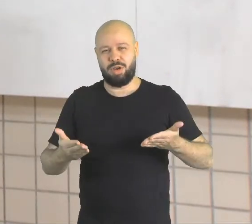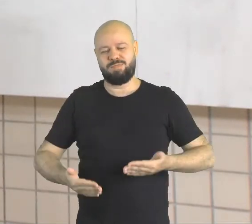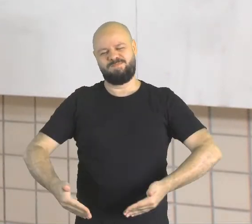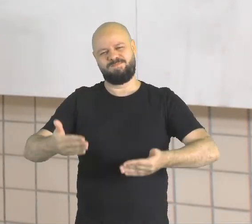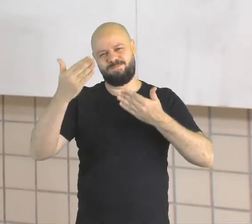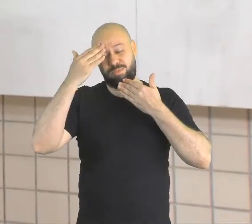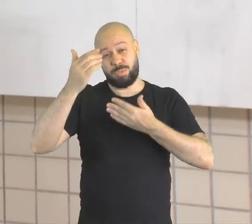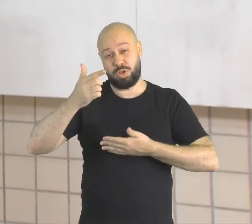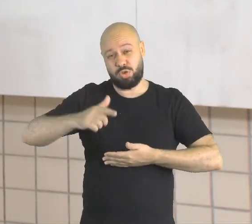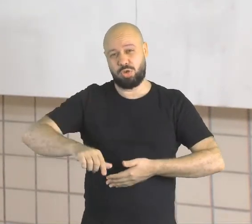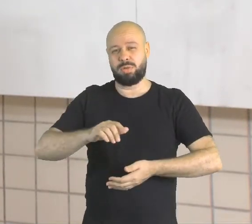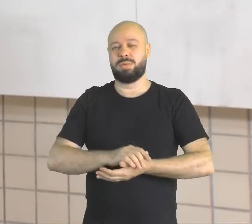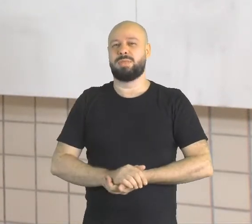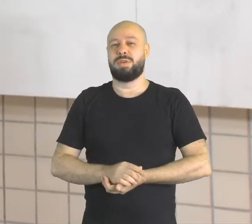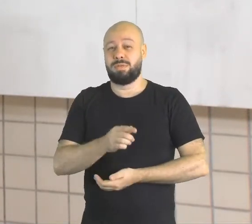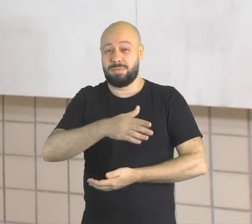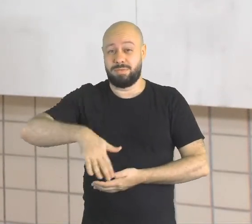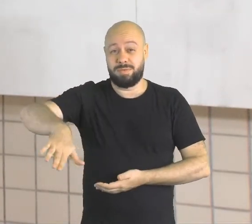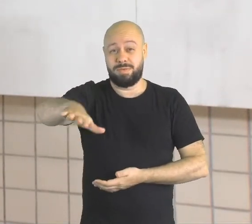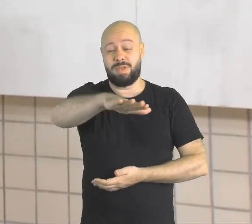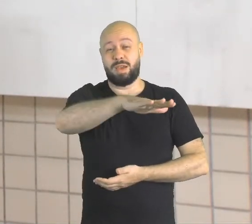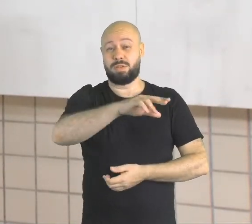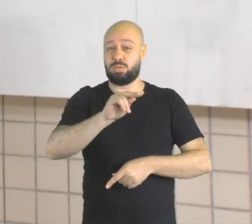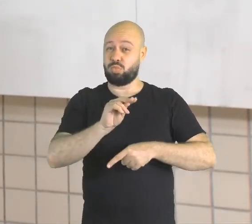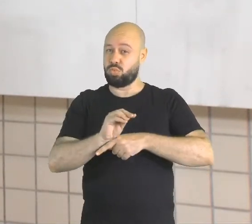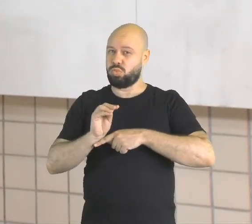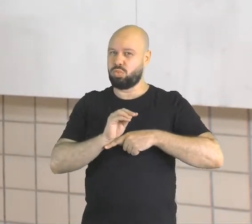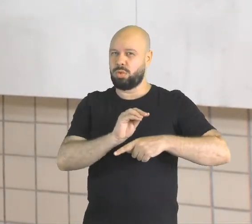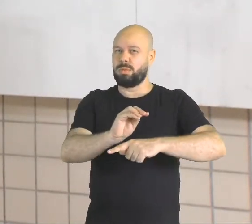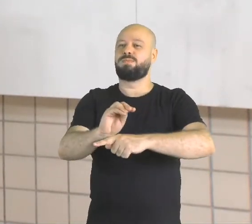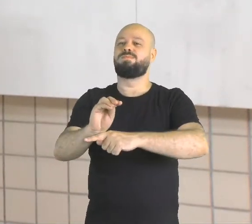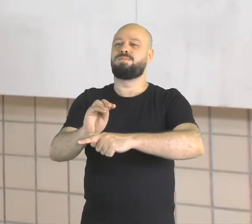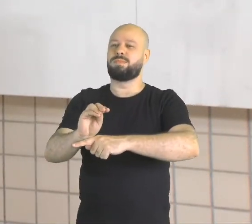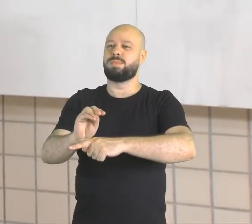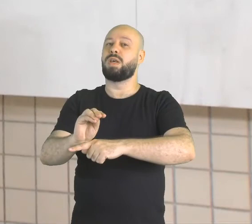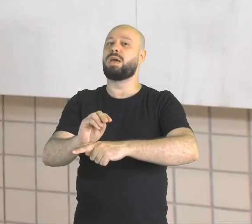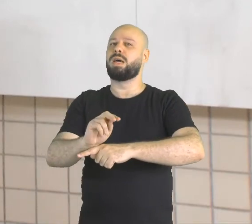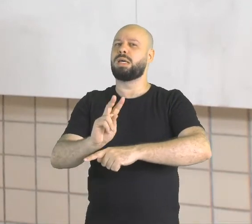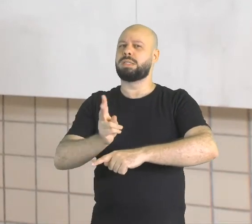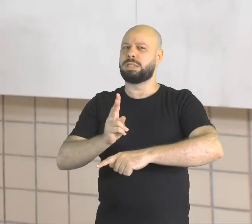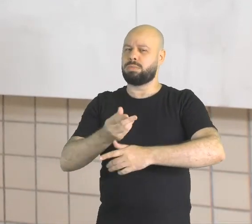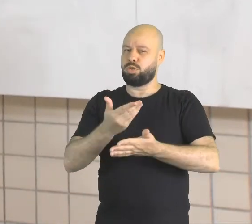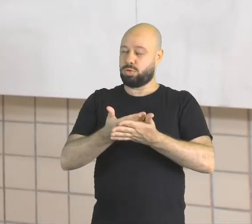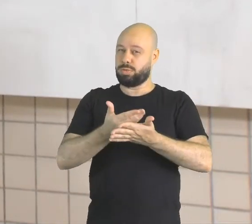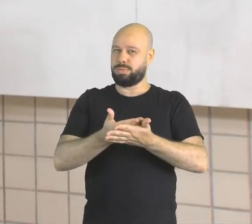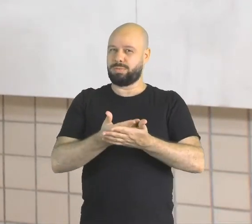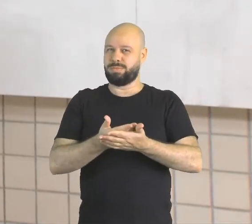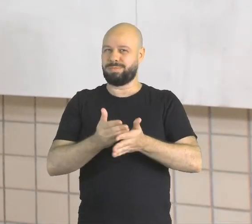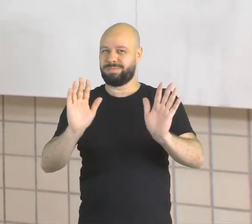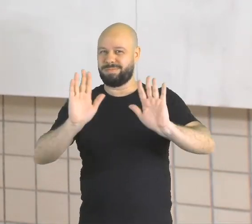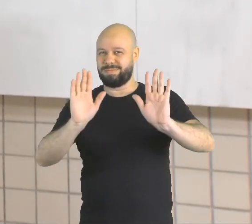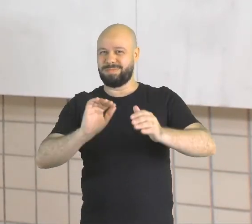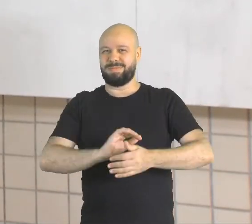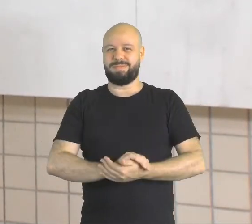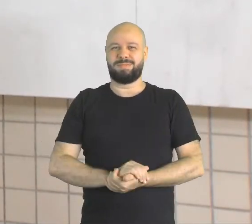obrigado, tenha todos cuidado e sempre estudando. Valeu!